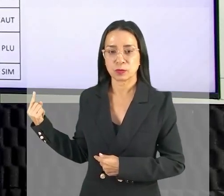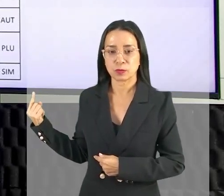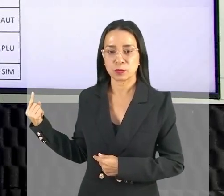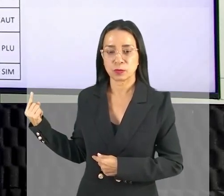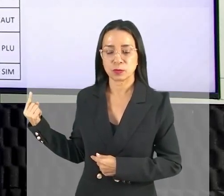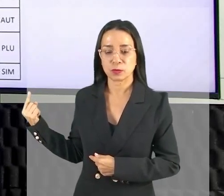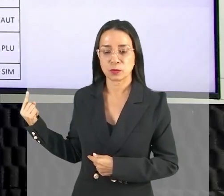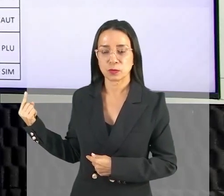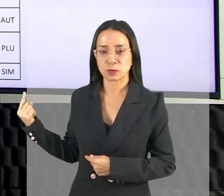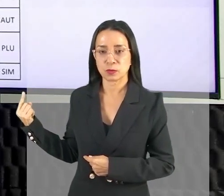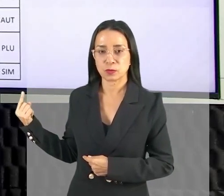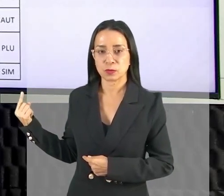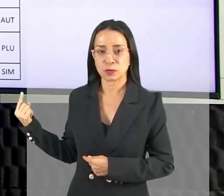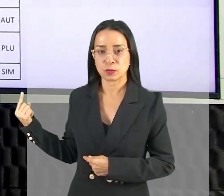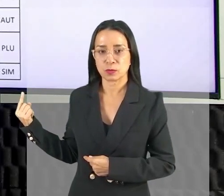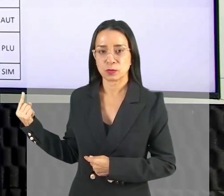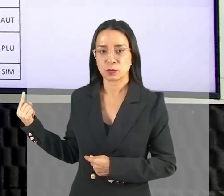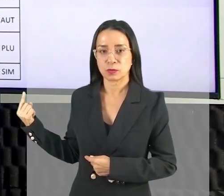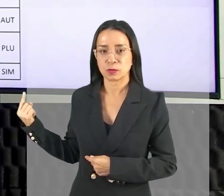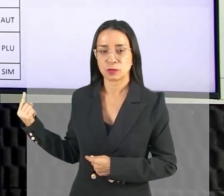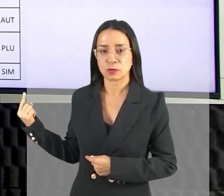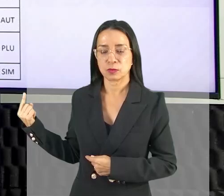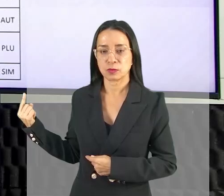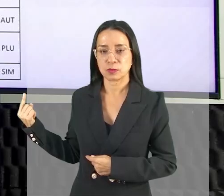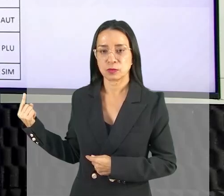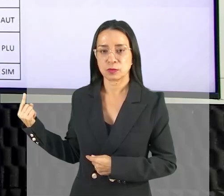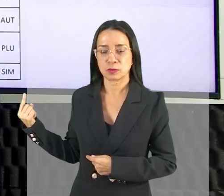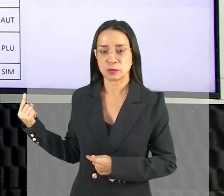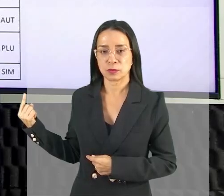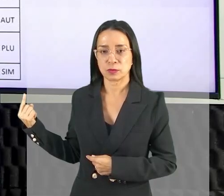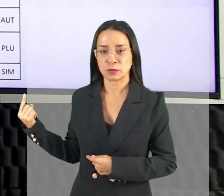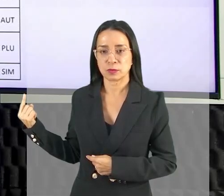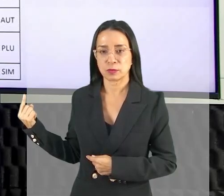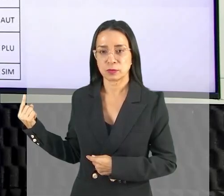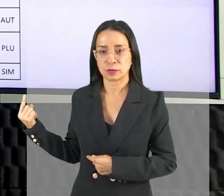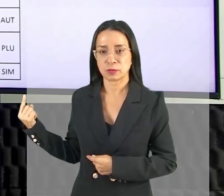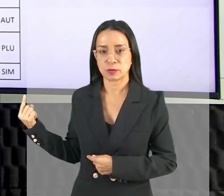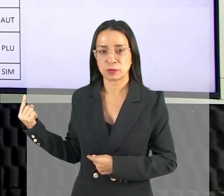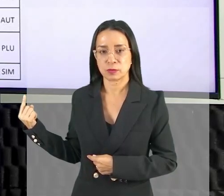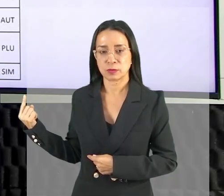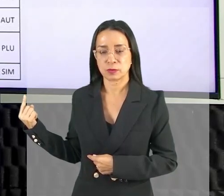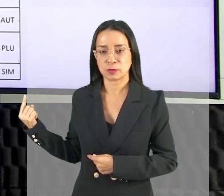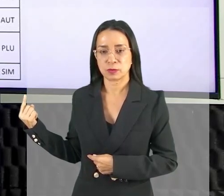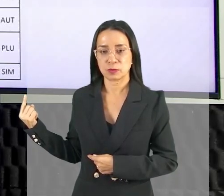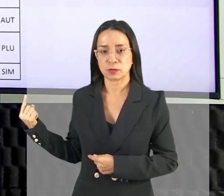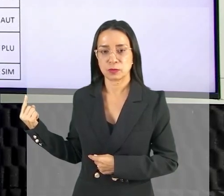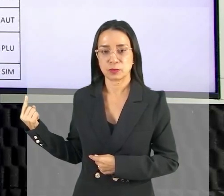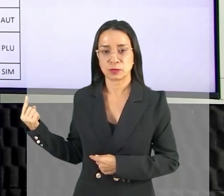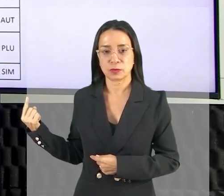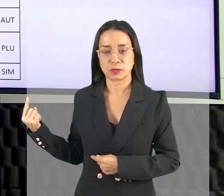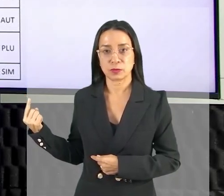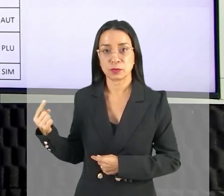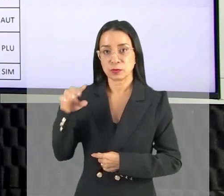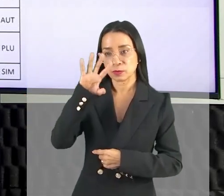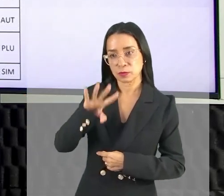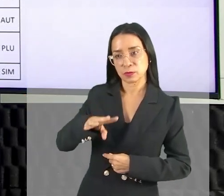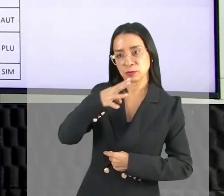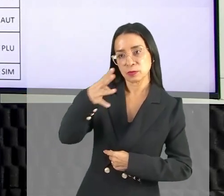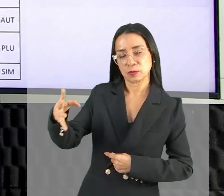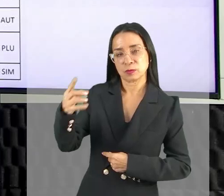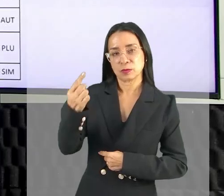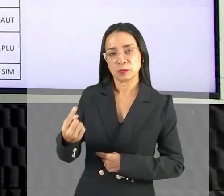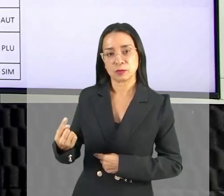Biológicas constatou aqui, né, 5 organismos analisados, apresentando as seguintes características, né?